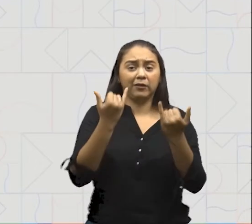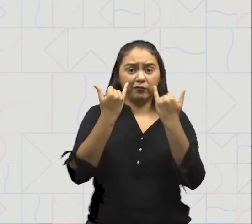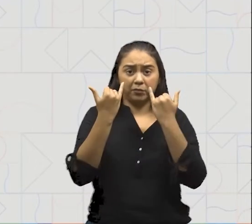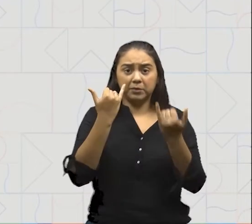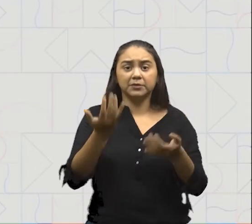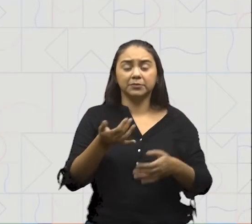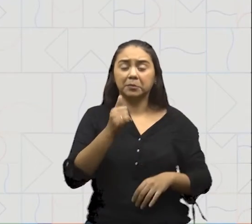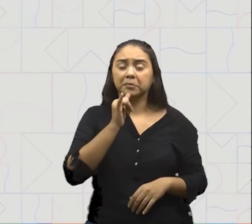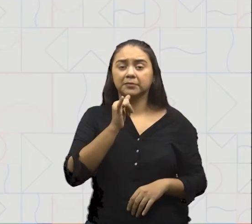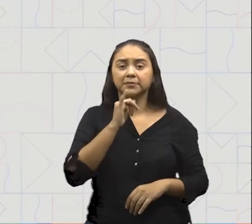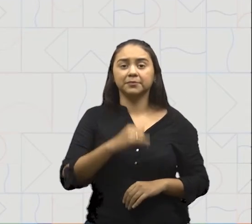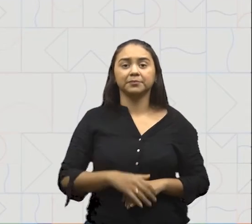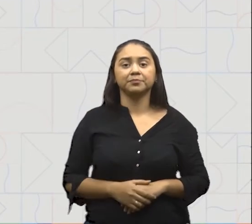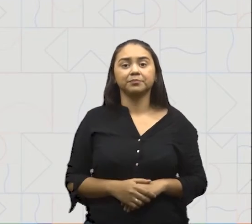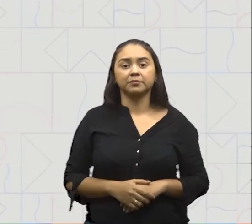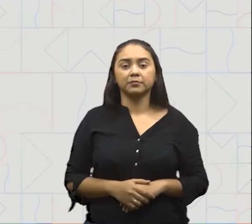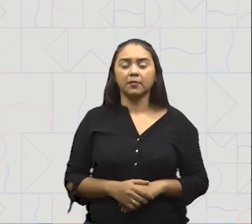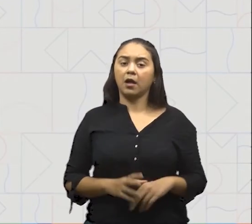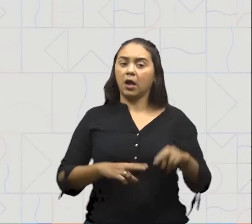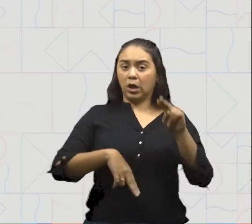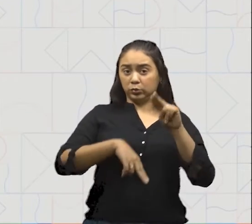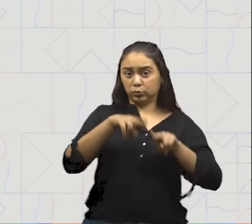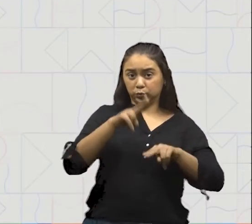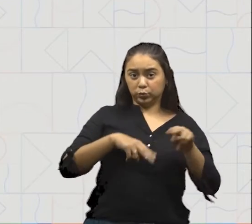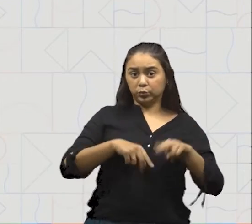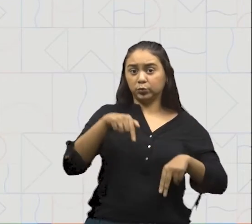Da seguinte forma: em junho desse